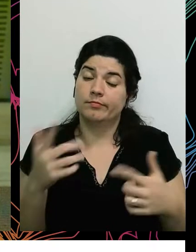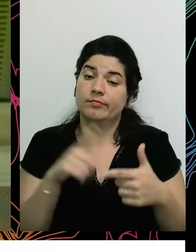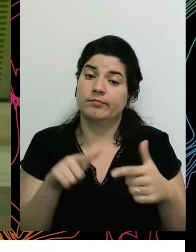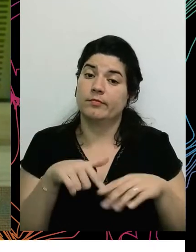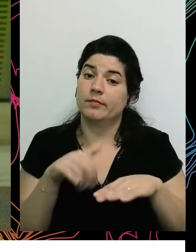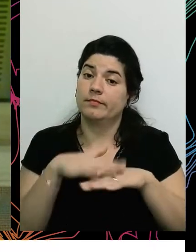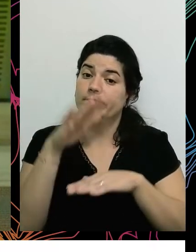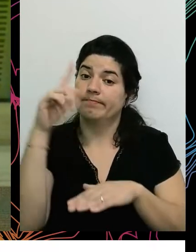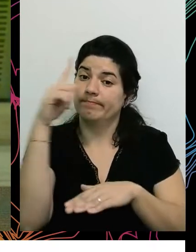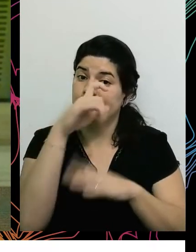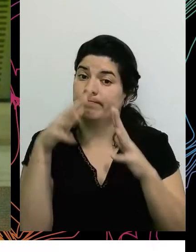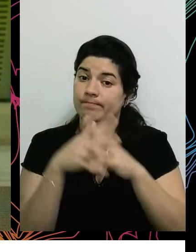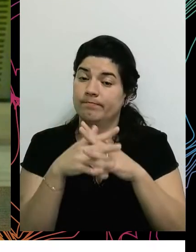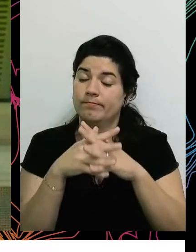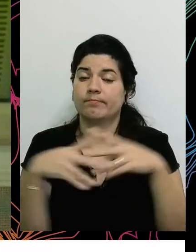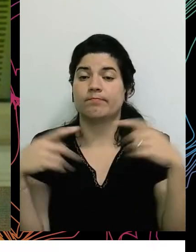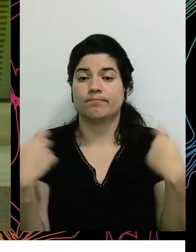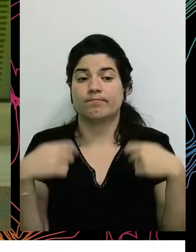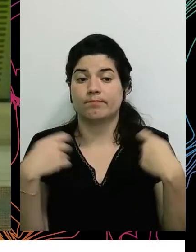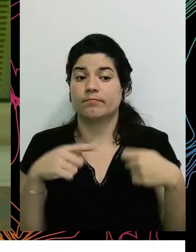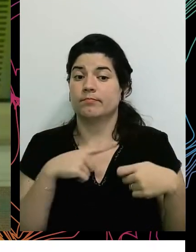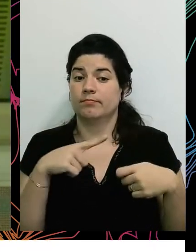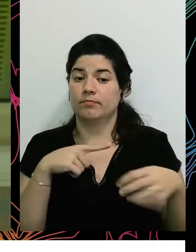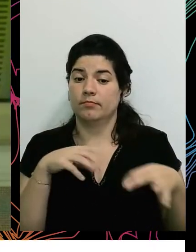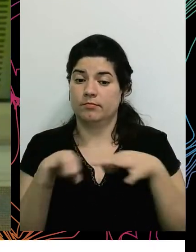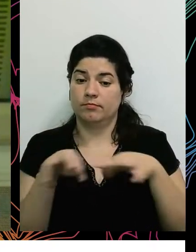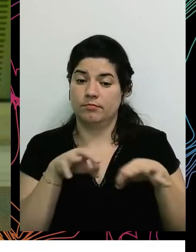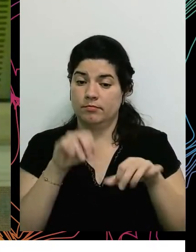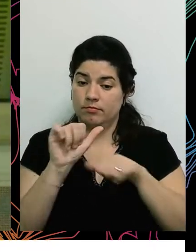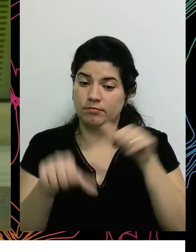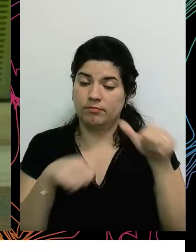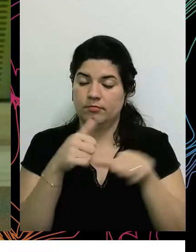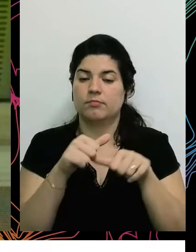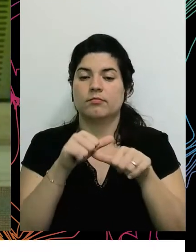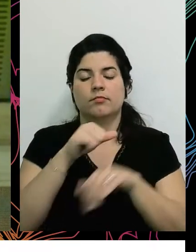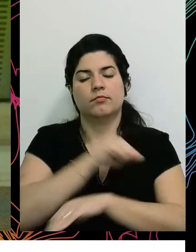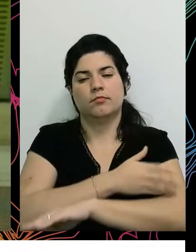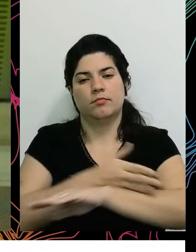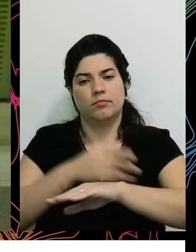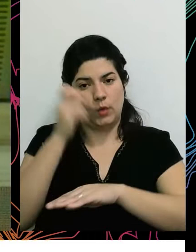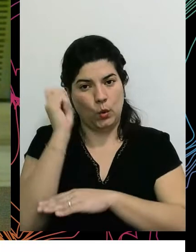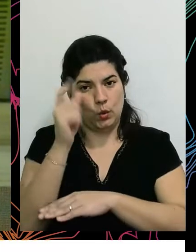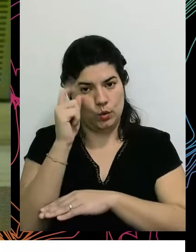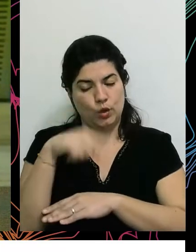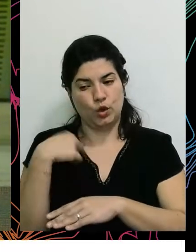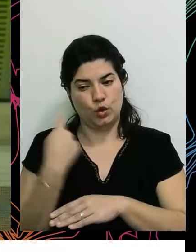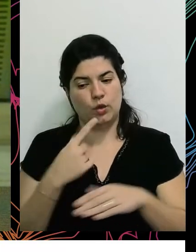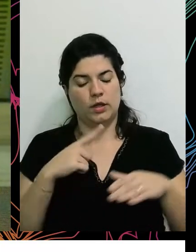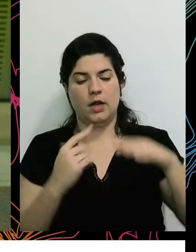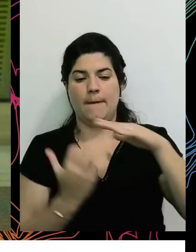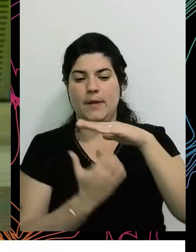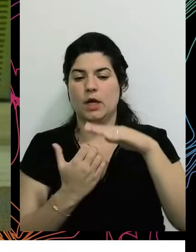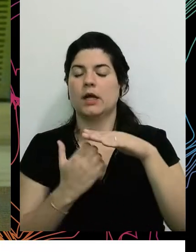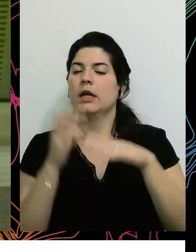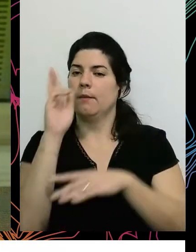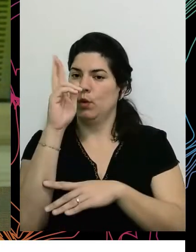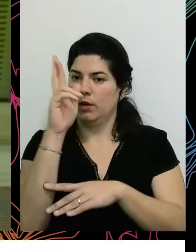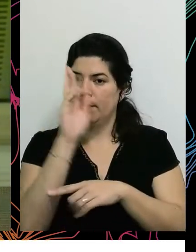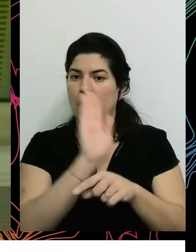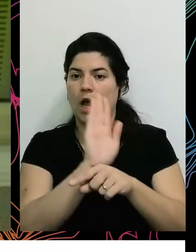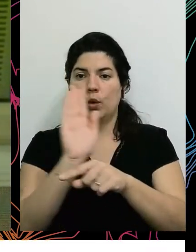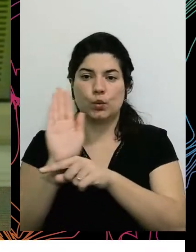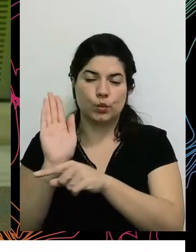que ter uma mudança cultural na sociedade. E nós, as companhias, temos um trabalho que fazer aí, temos que ajudar aí.